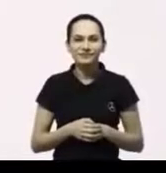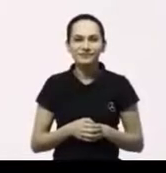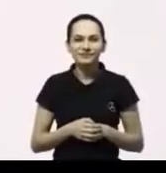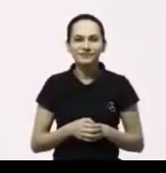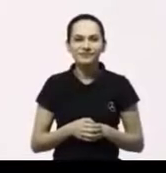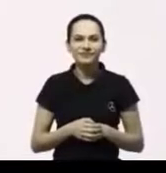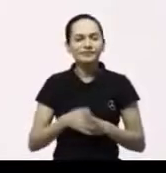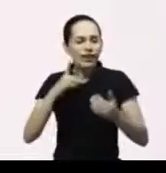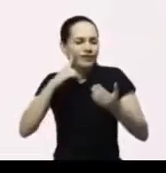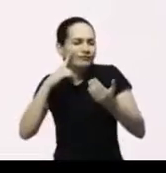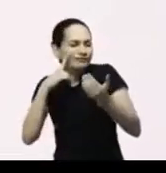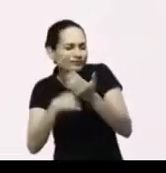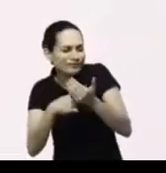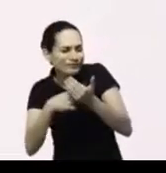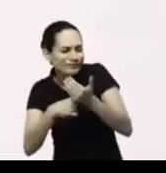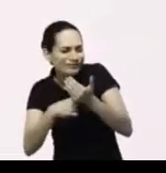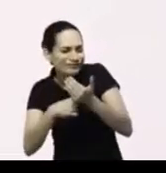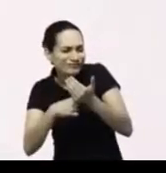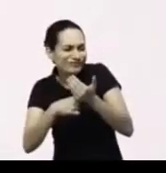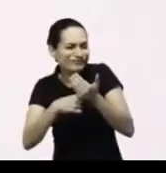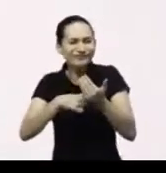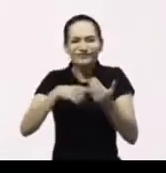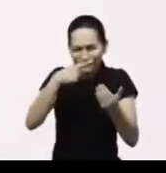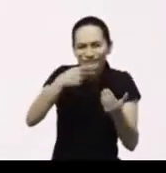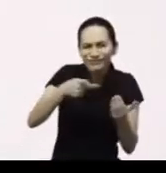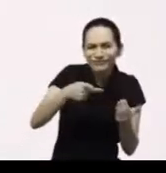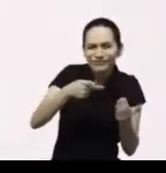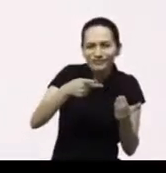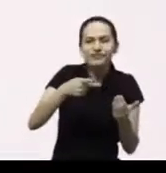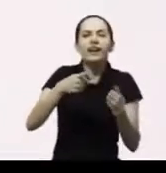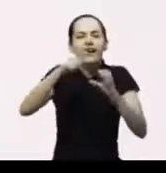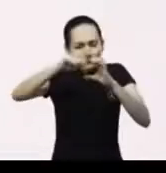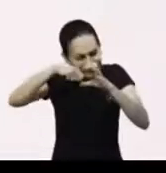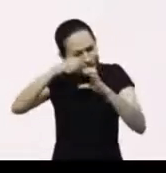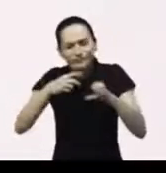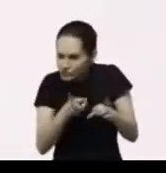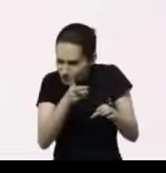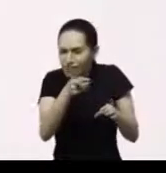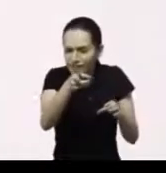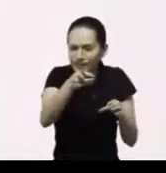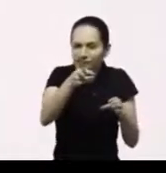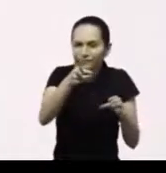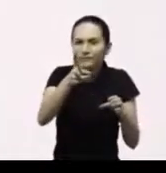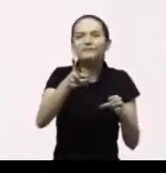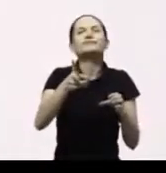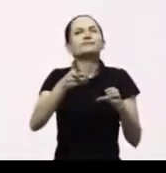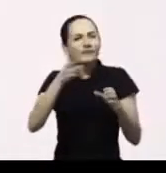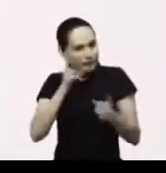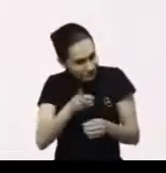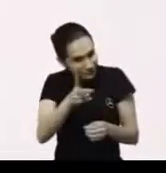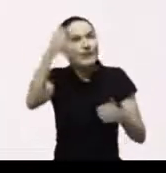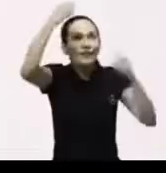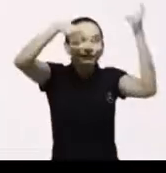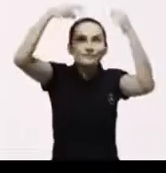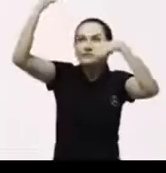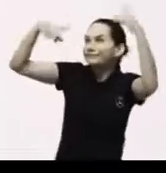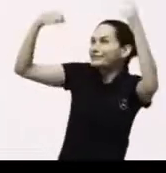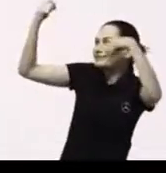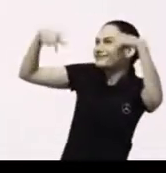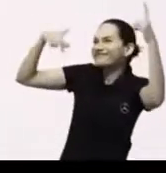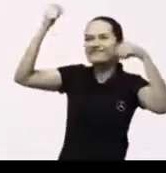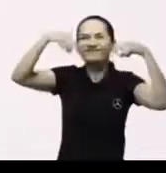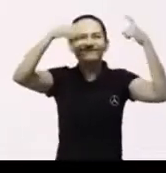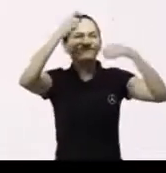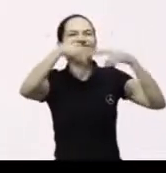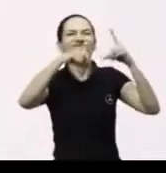combinando não sou ver mas vamos fazer alguma é o gerlan para manter a estrela e a